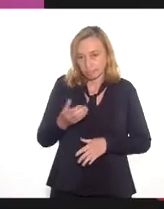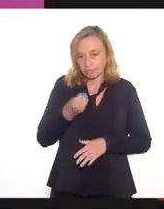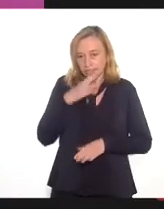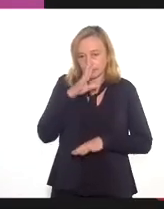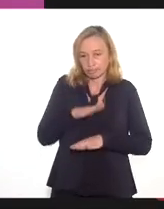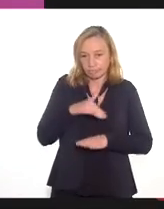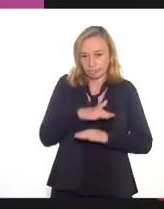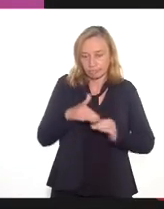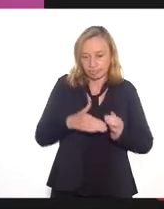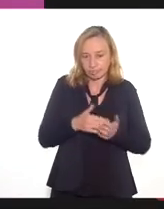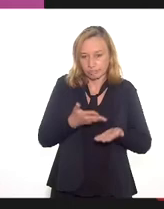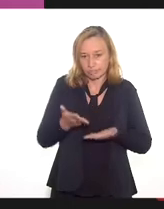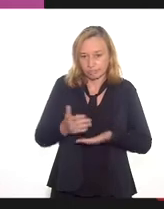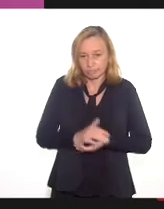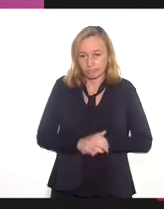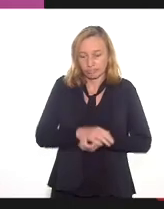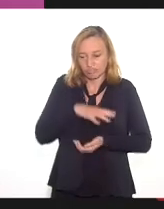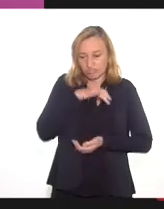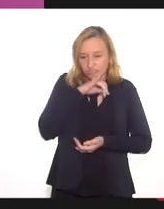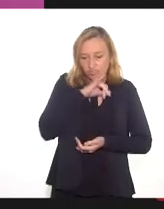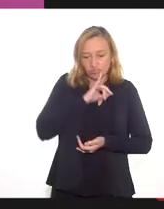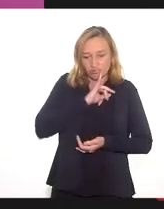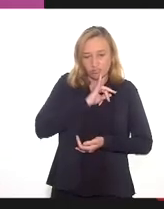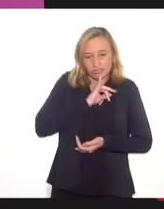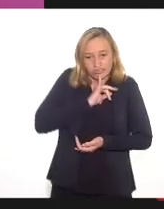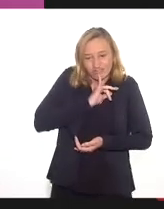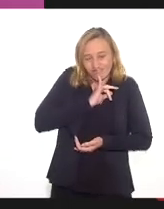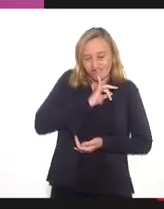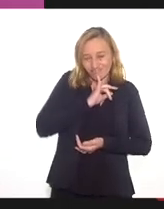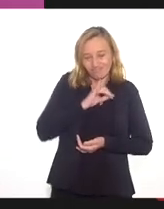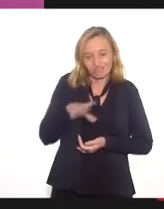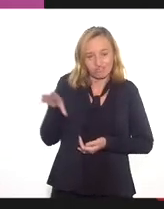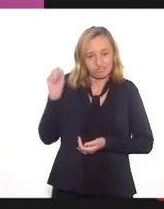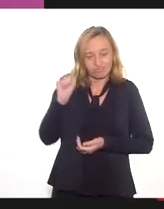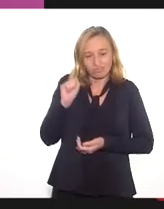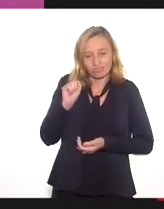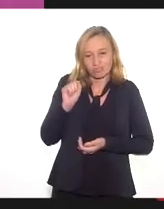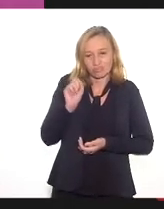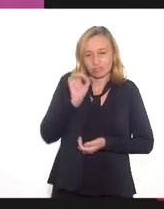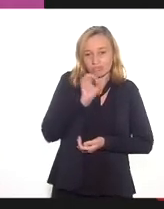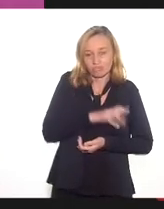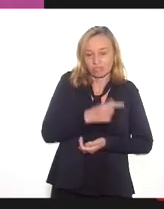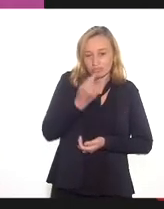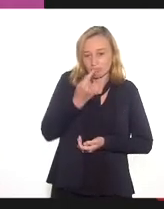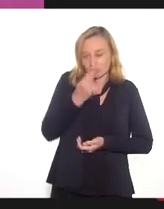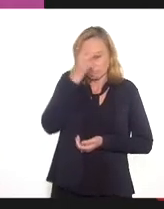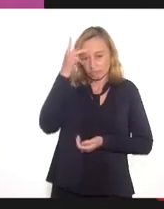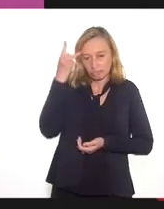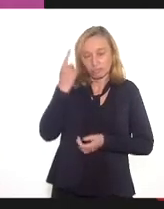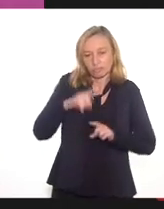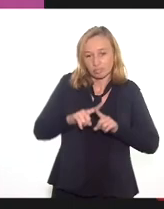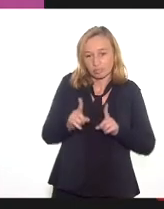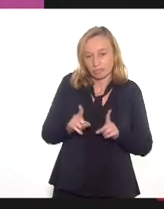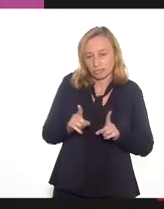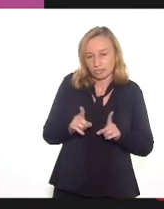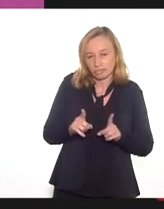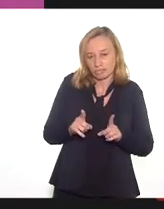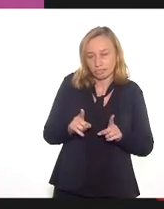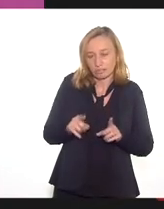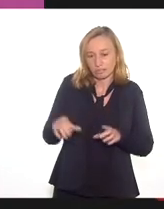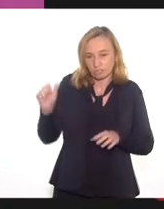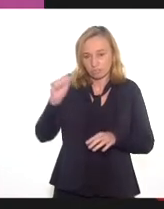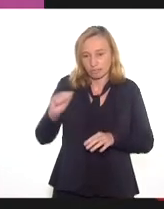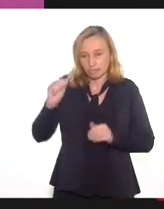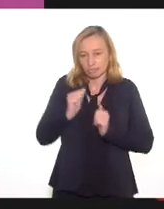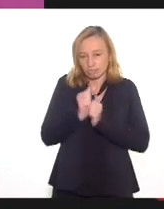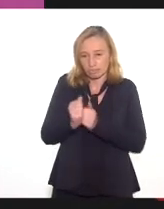tarde para todos infelizmente eu não posso escutar o último a última pessoa aqui mas a assessoria vai